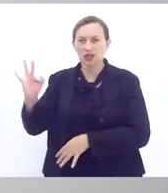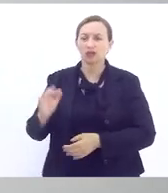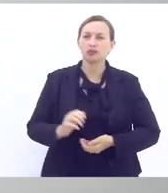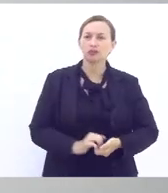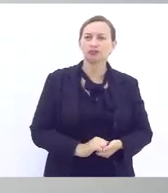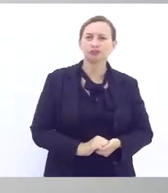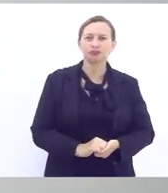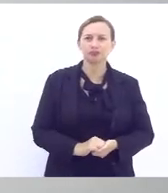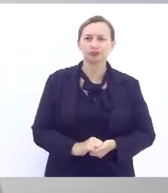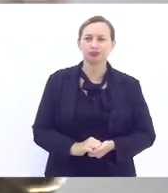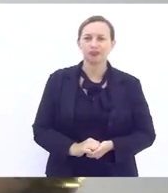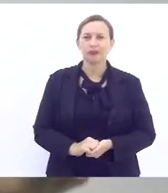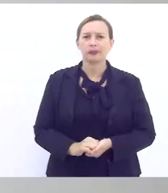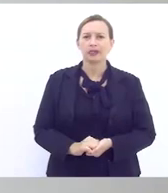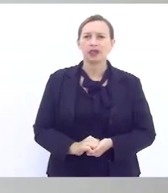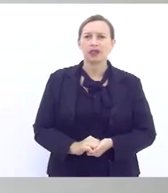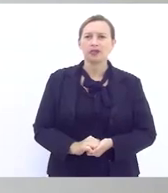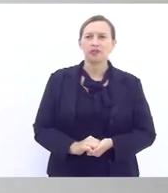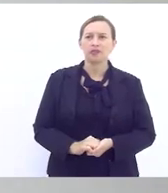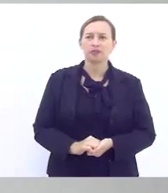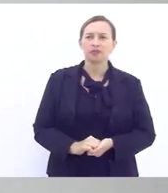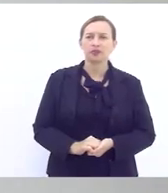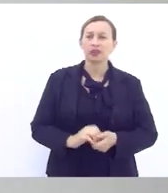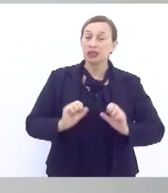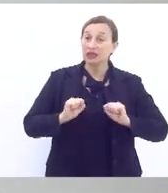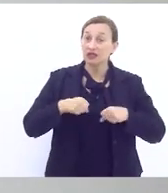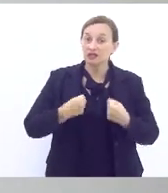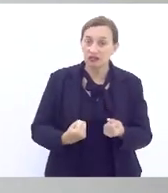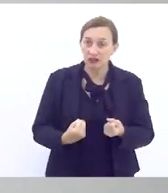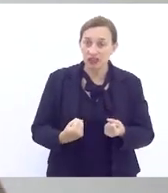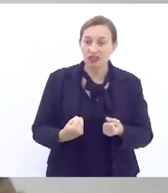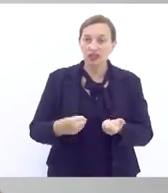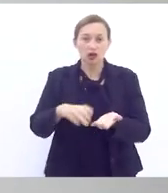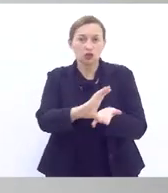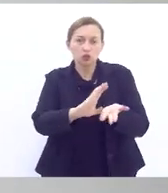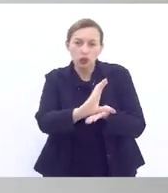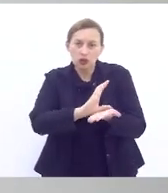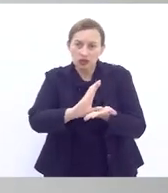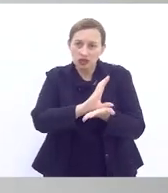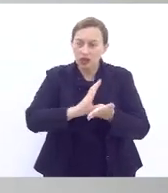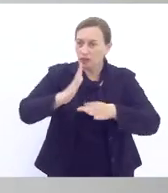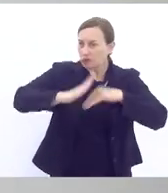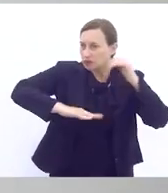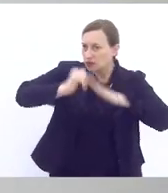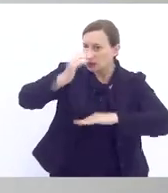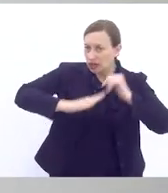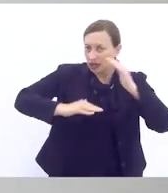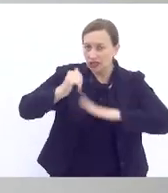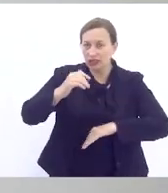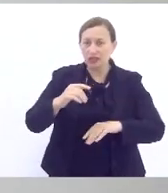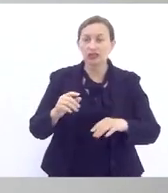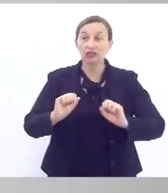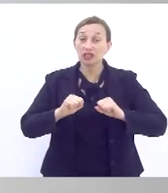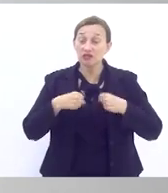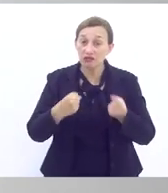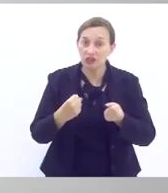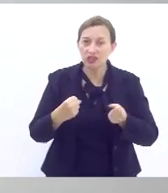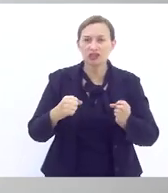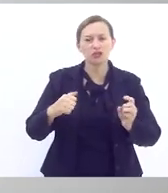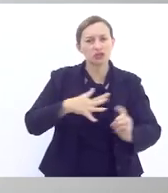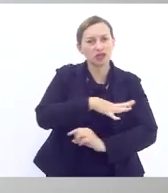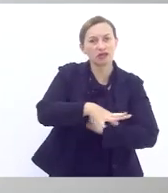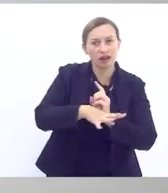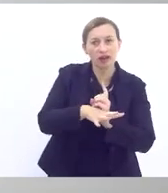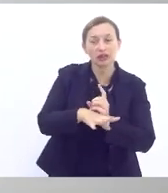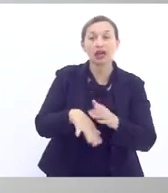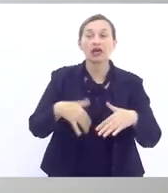pertinente né porque a defesa dos conselhos profissionais a defesa do profissional mas sobretudo da sociedade né então